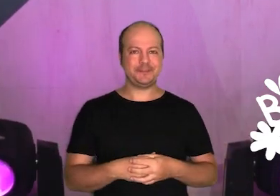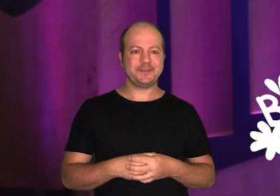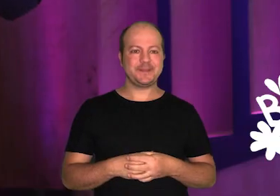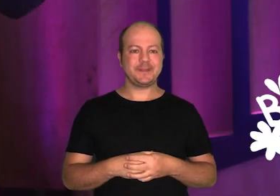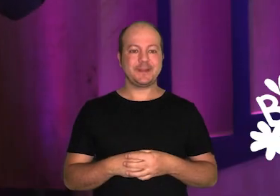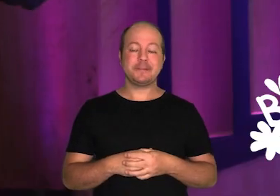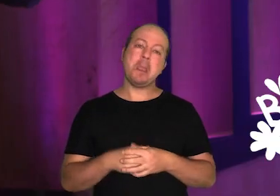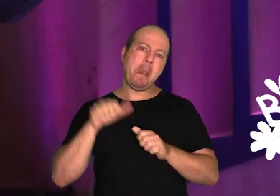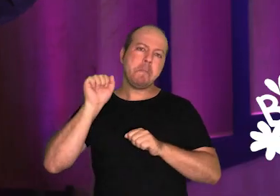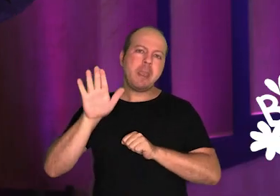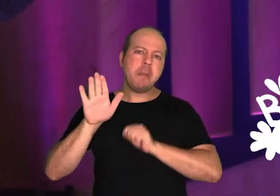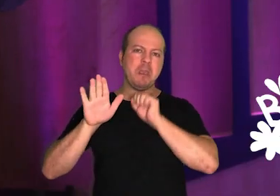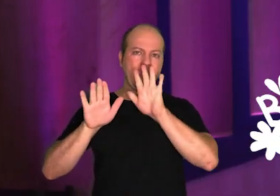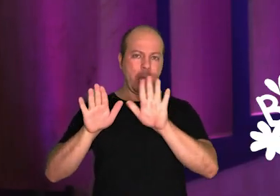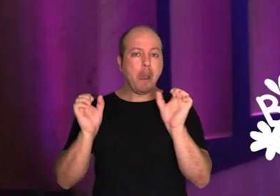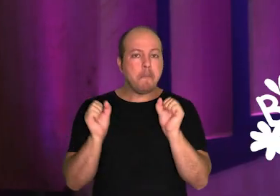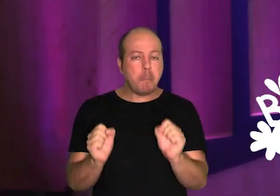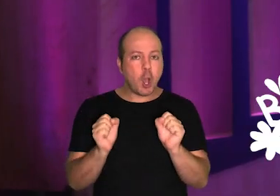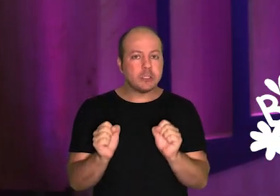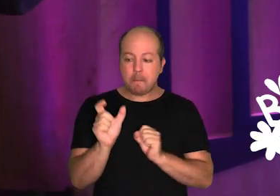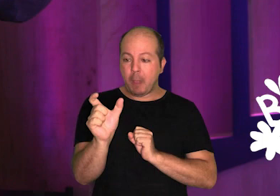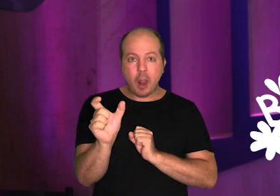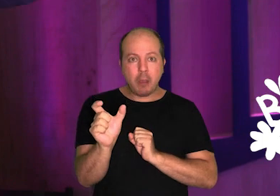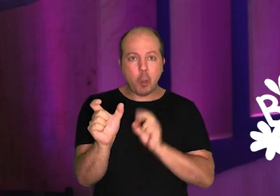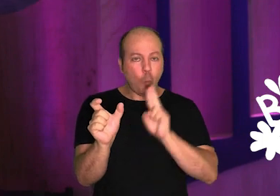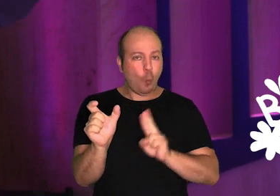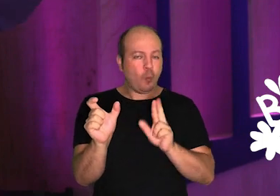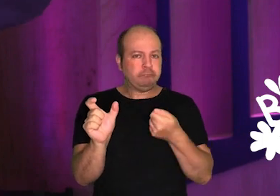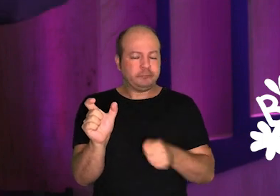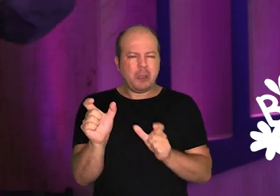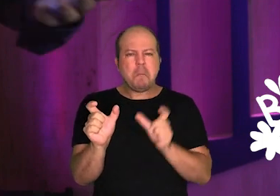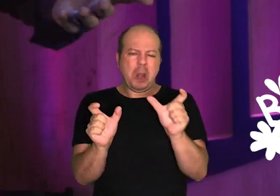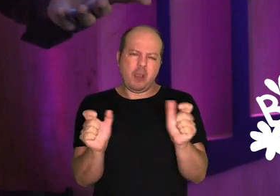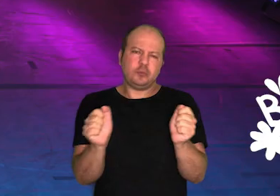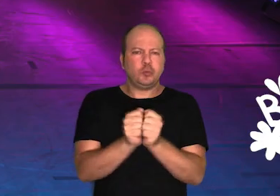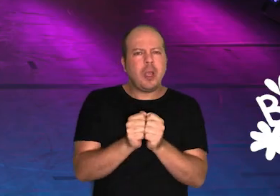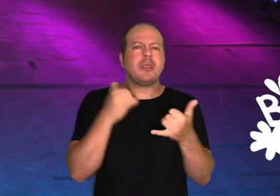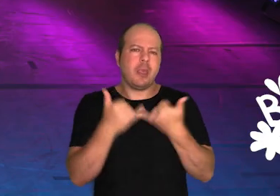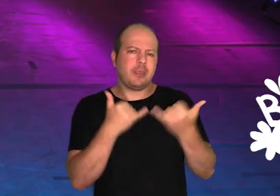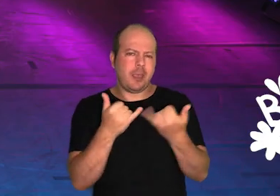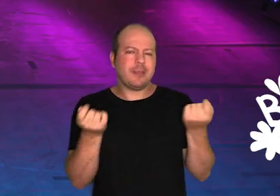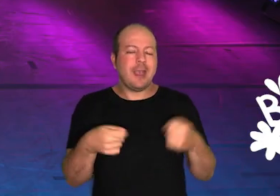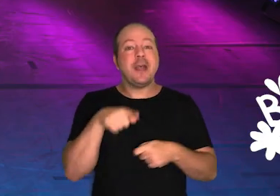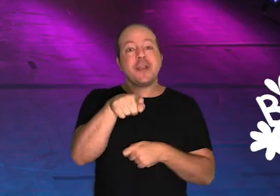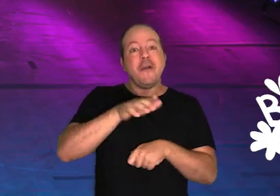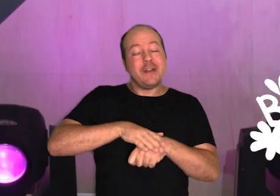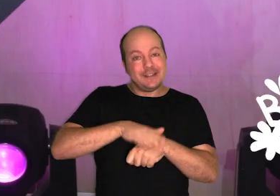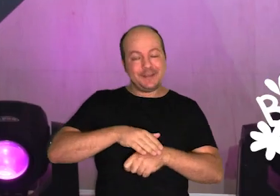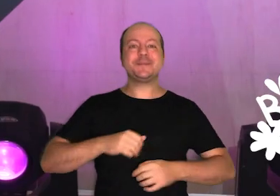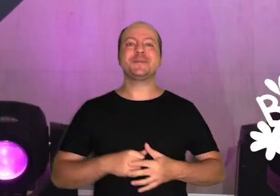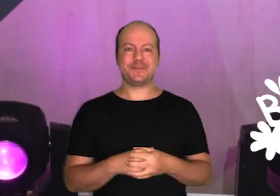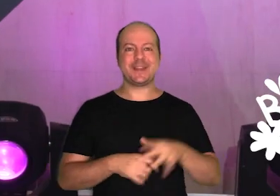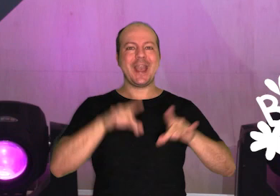Mímica. Pode ser sem palavras, com palavras e brincando. E é isso que nós vamos fazer.